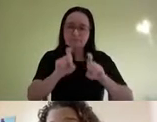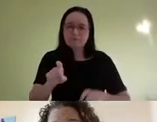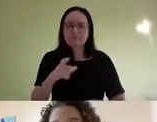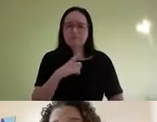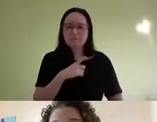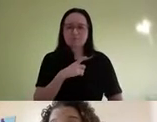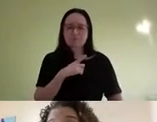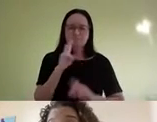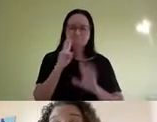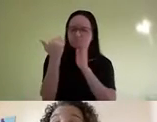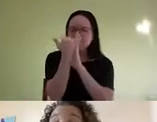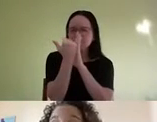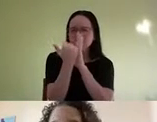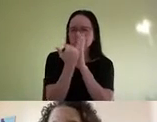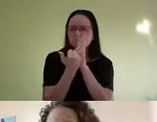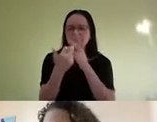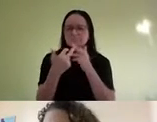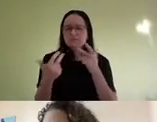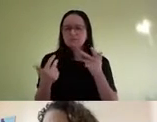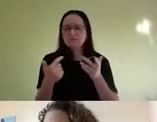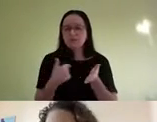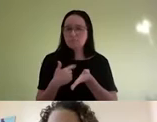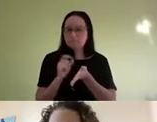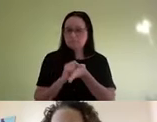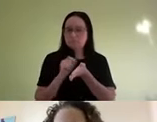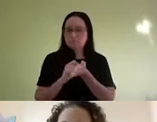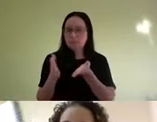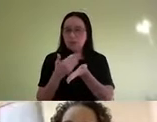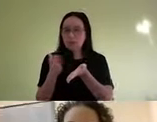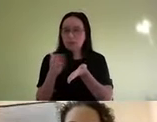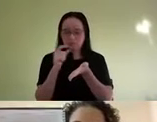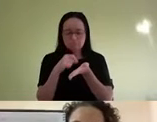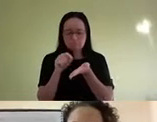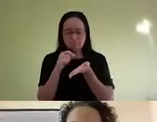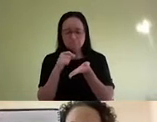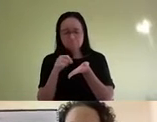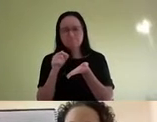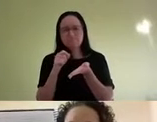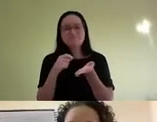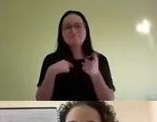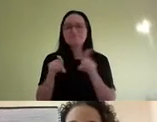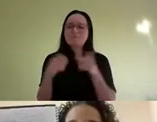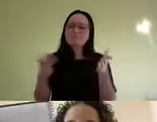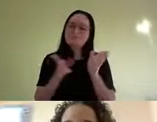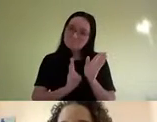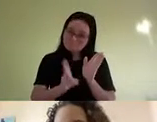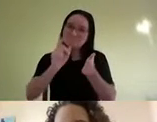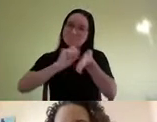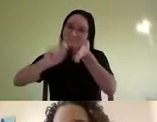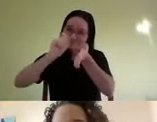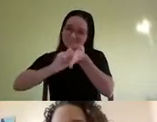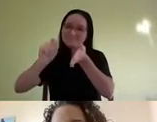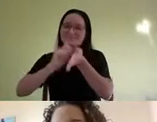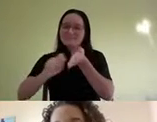de programação, eu fazia no meu caderno e até hoje eu tenho a mania do caderno. Então, por mais que eu tenha uma boa